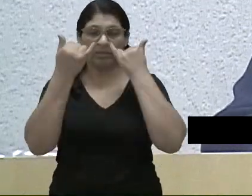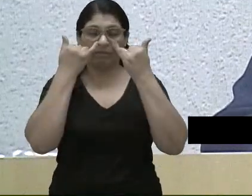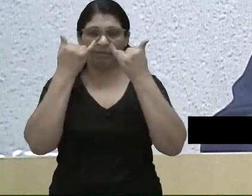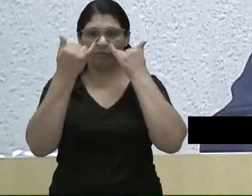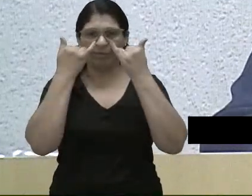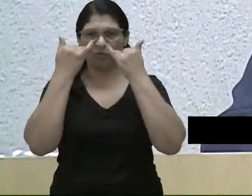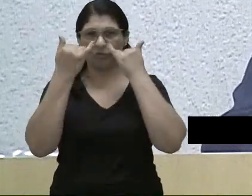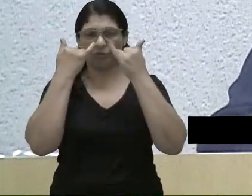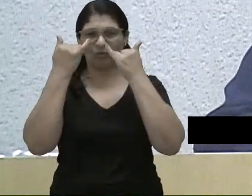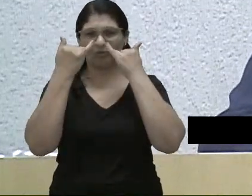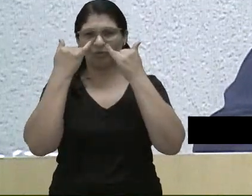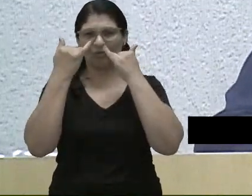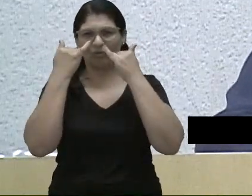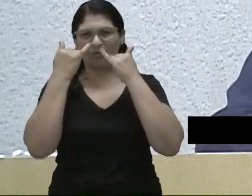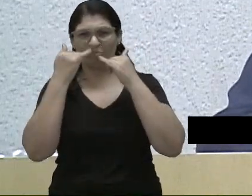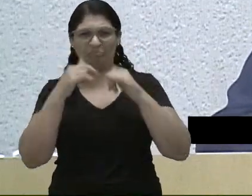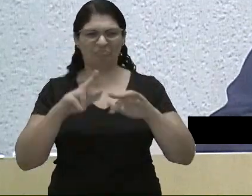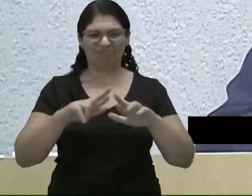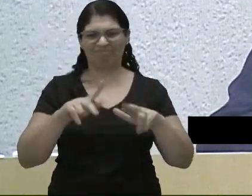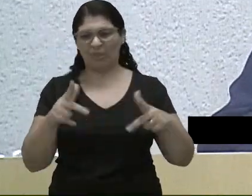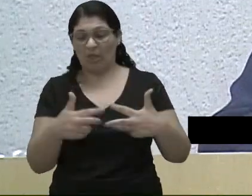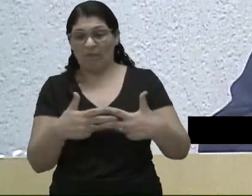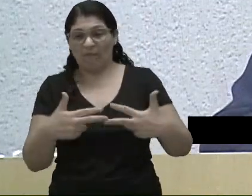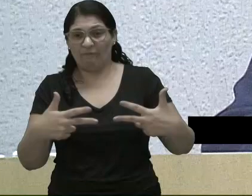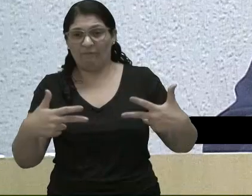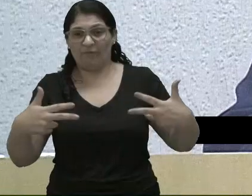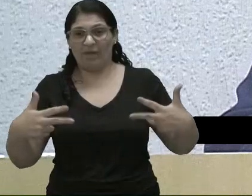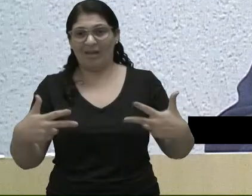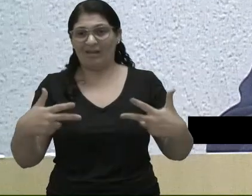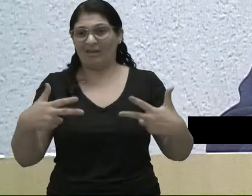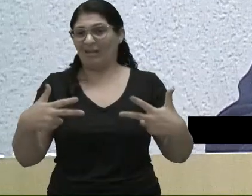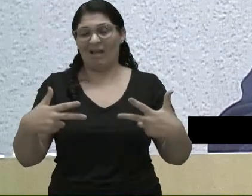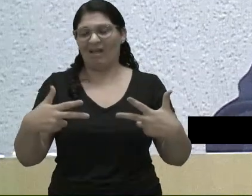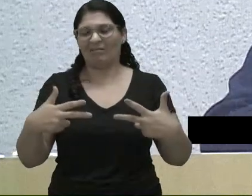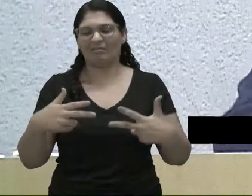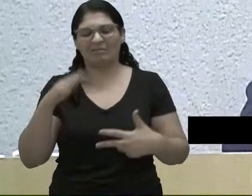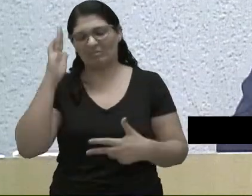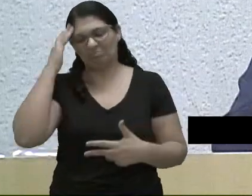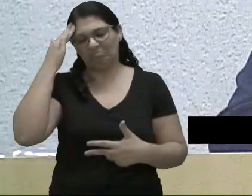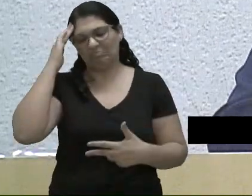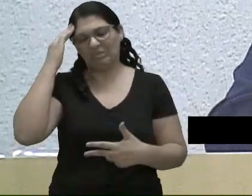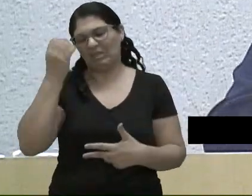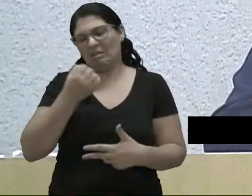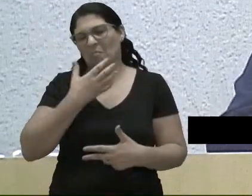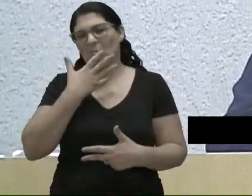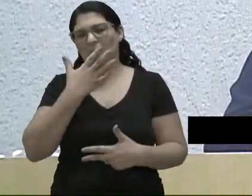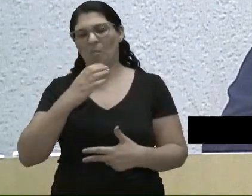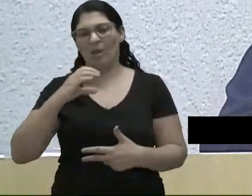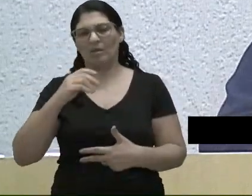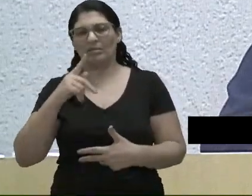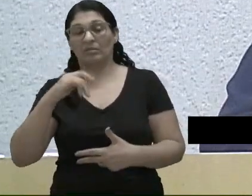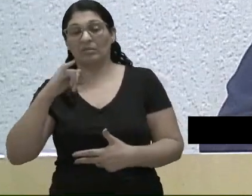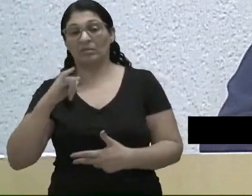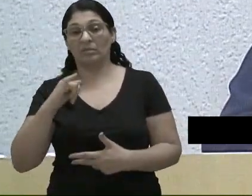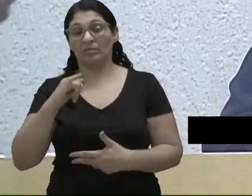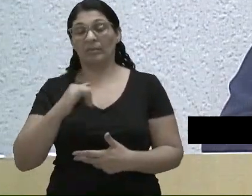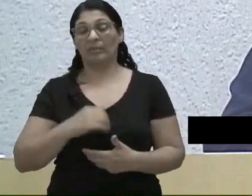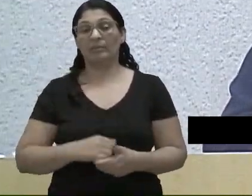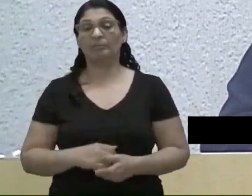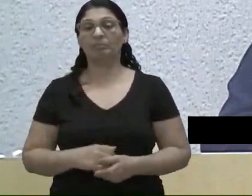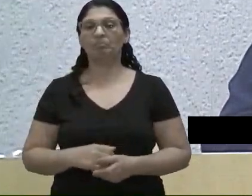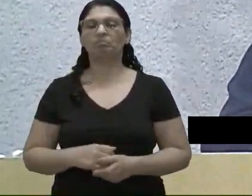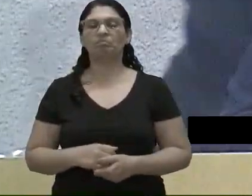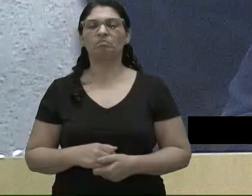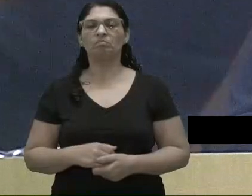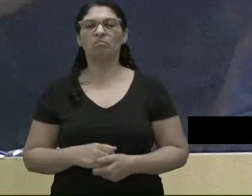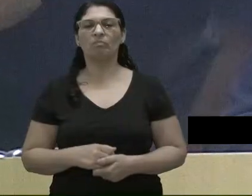e intermitentes, variáveis, e não ficou claro para a CPI, para a comissão, eu coloco a